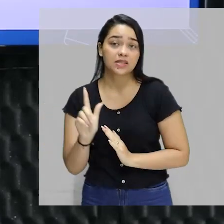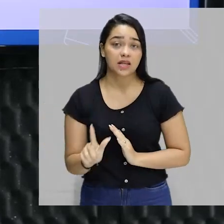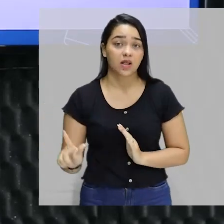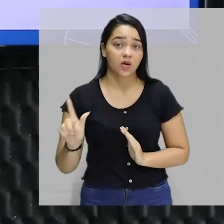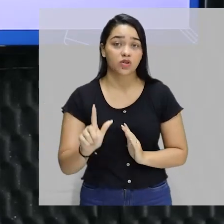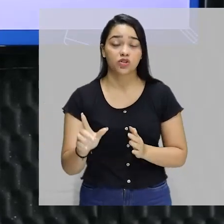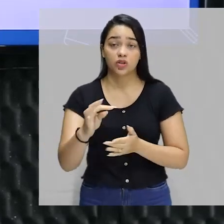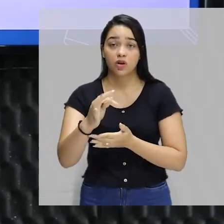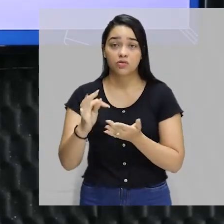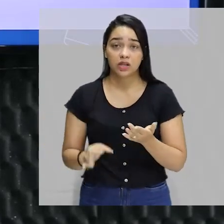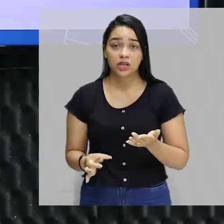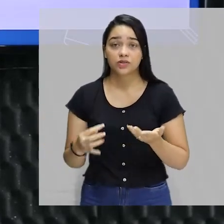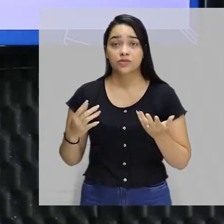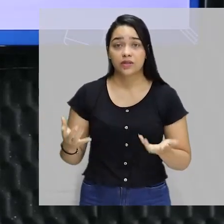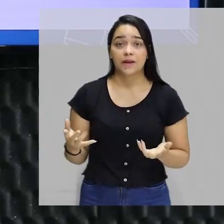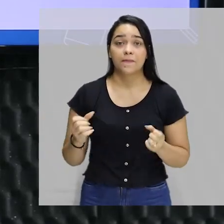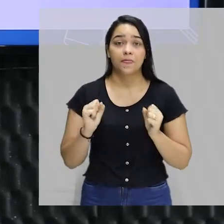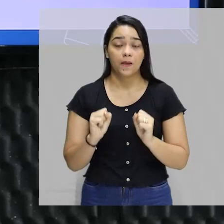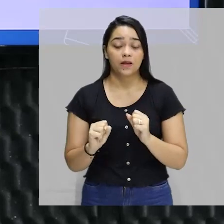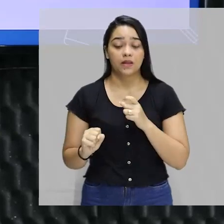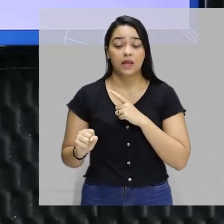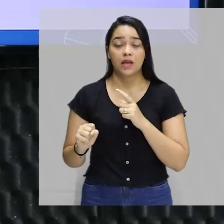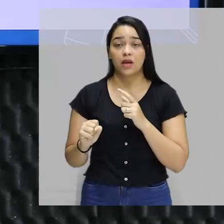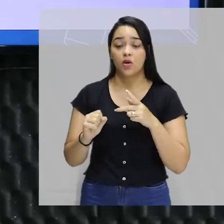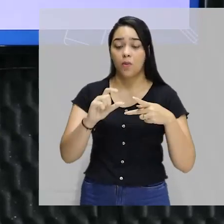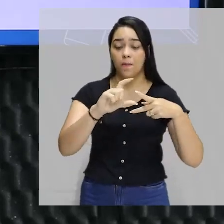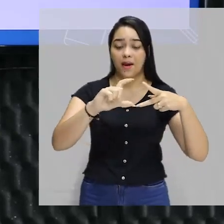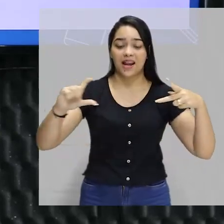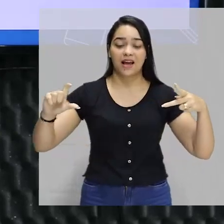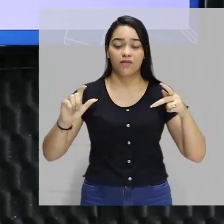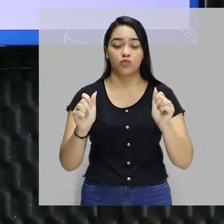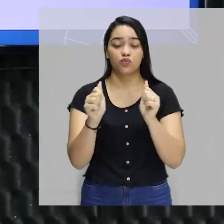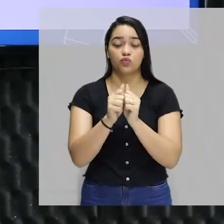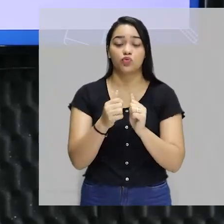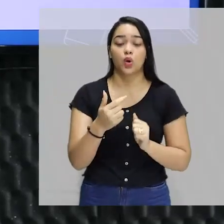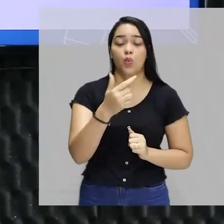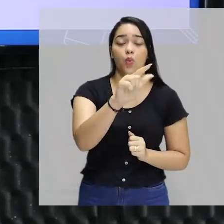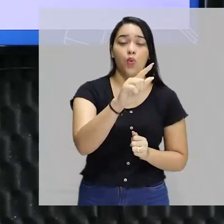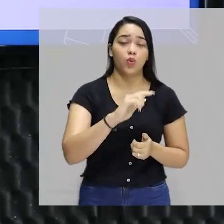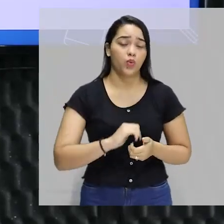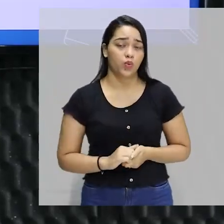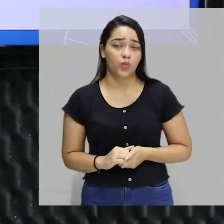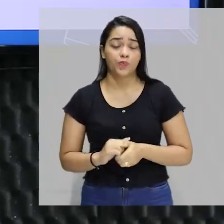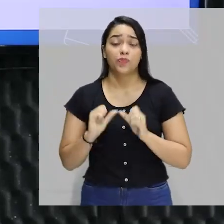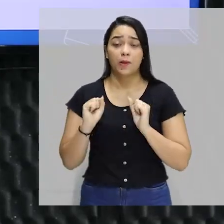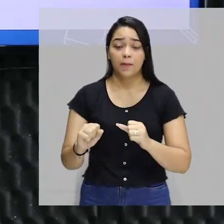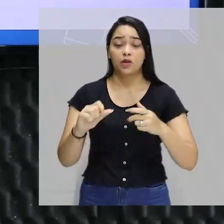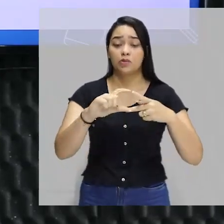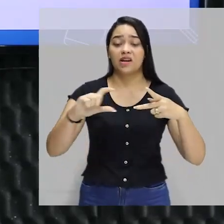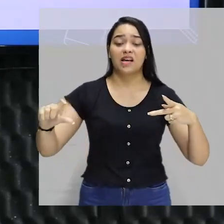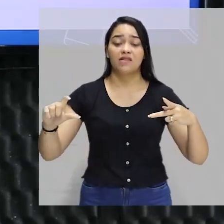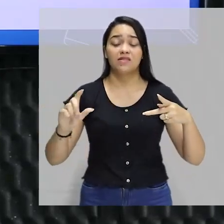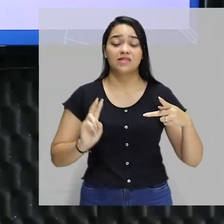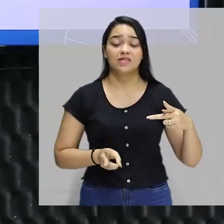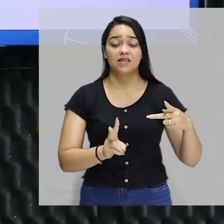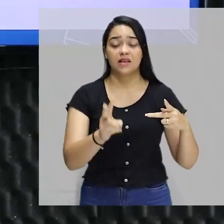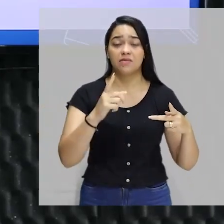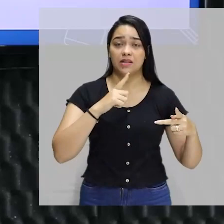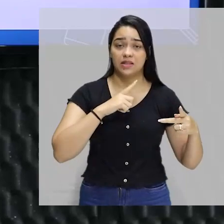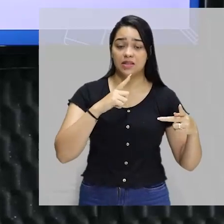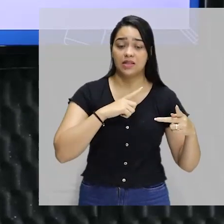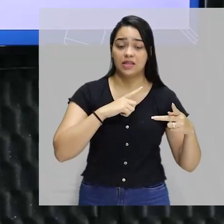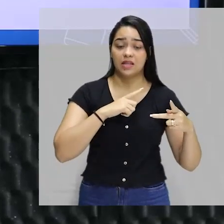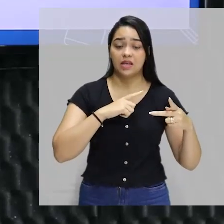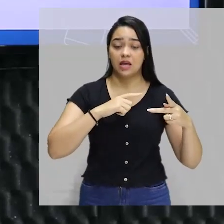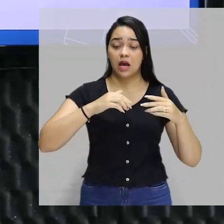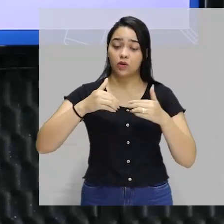lógica ao texto, para que um parágrafo fique encadeado ao outro, para que um parágrafo fique sempre ali dando seguimento